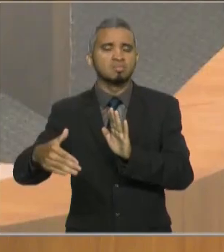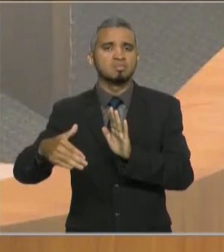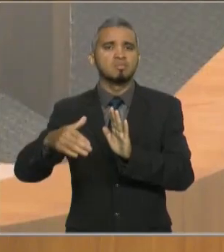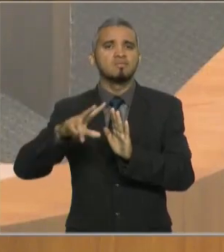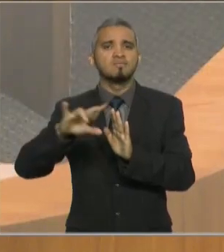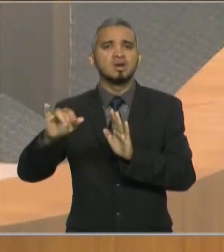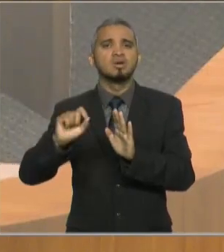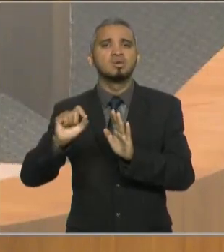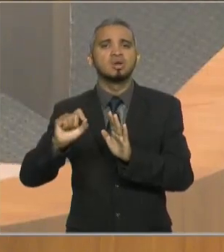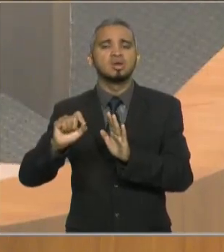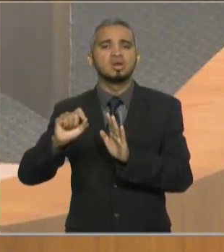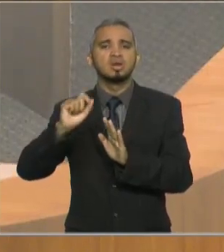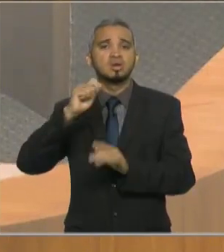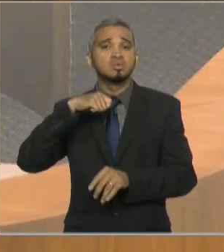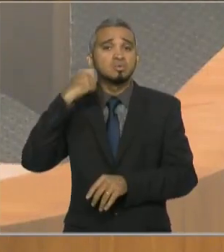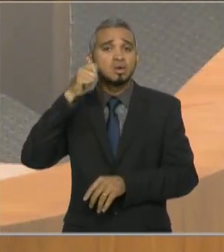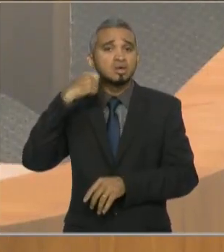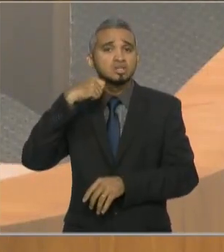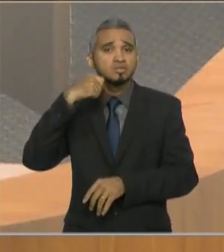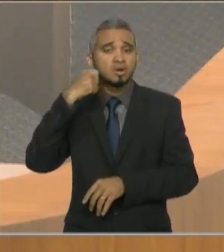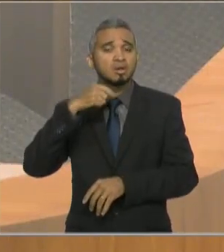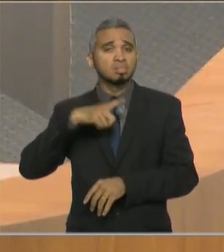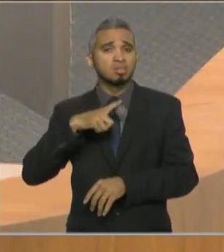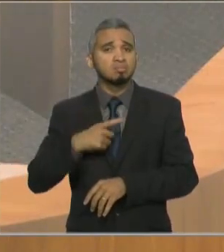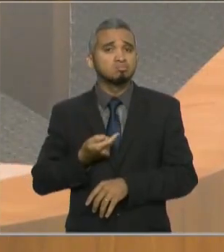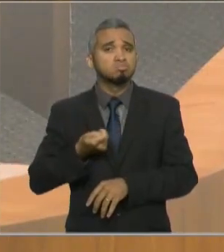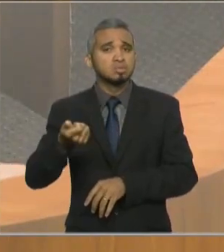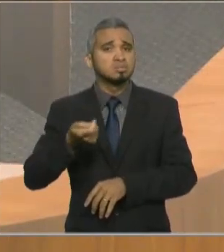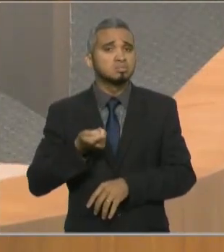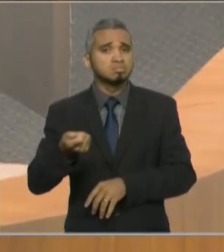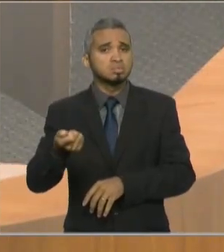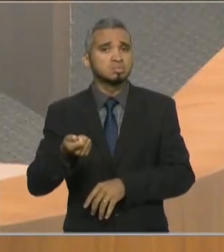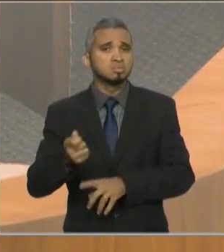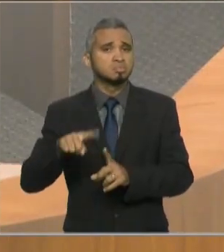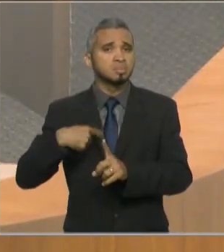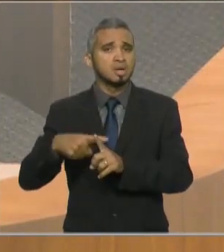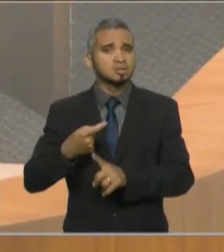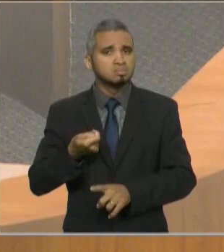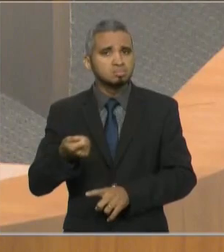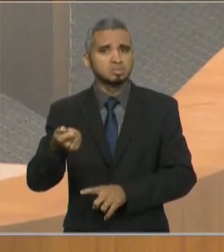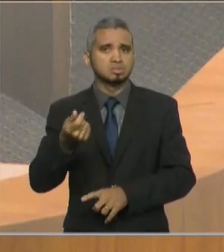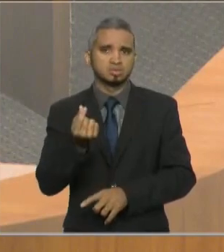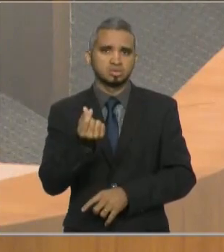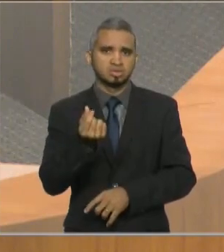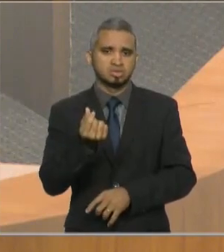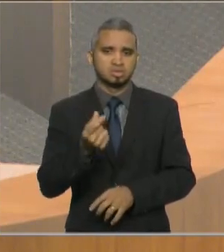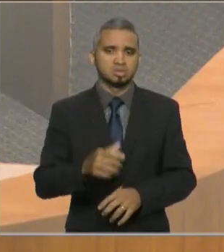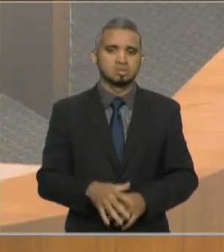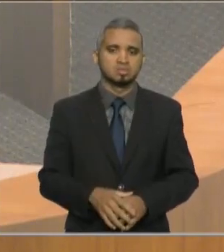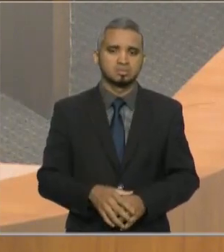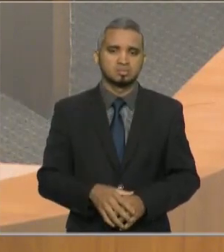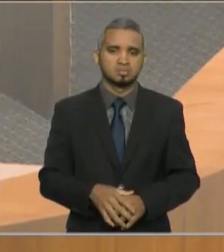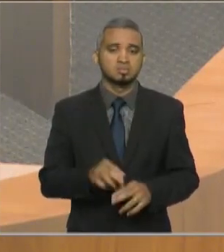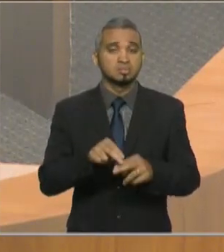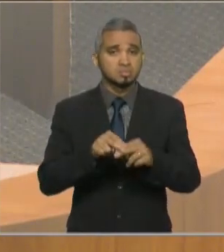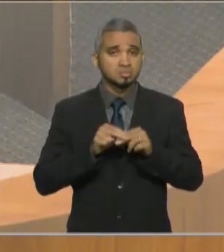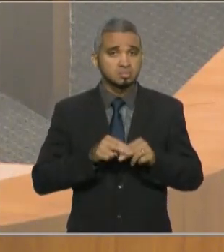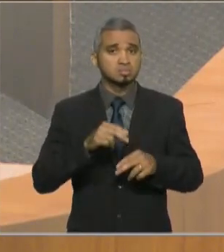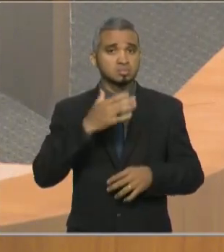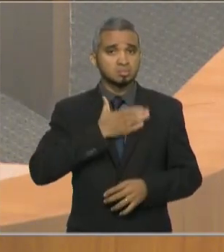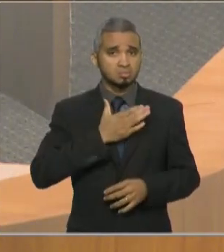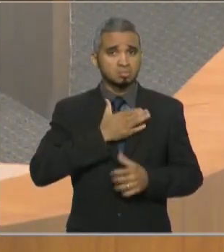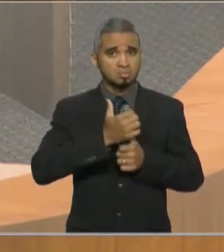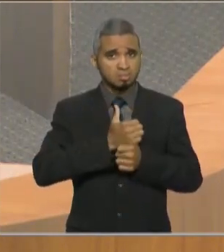advogados, para que os advogados tenham esse benefício a mais. Então, o mandato em defesa da OAB, em defesa